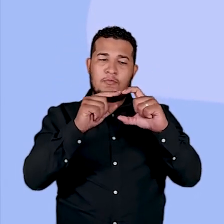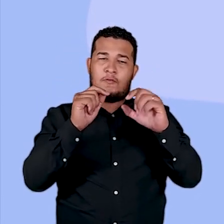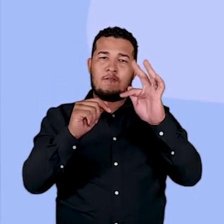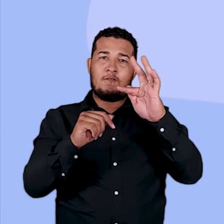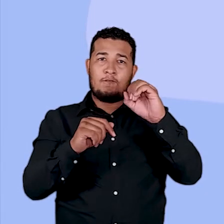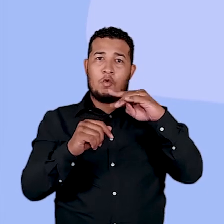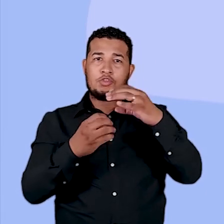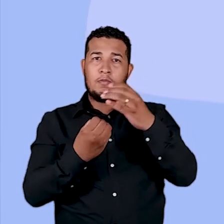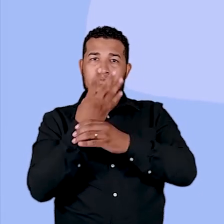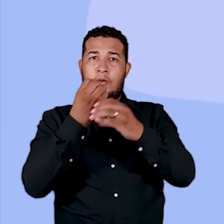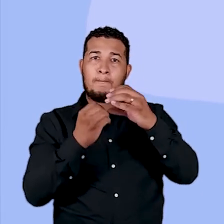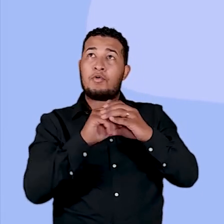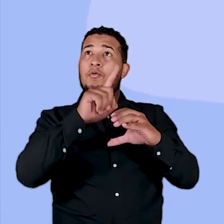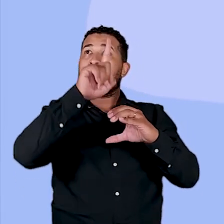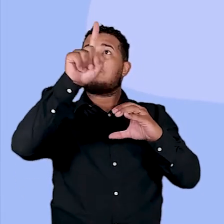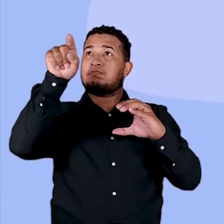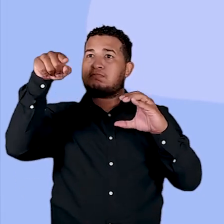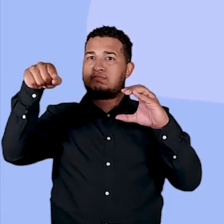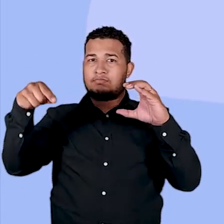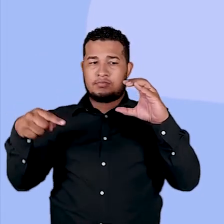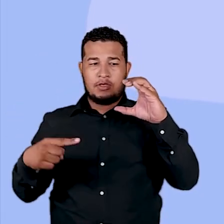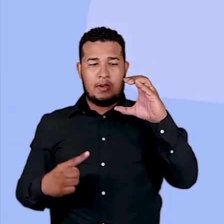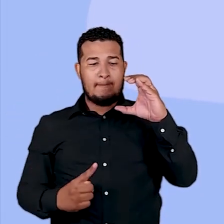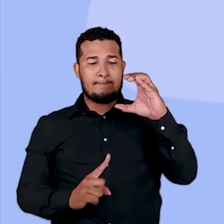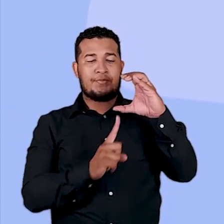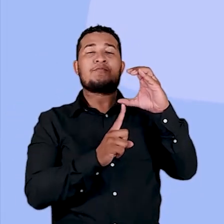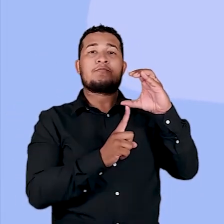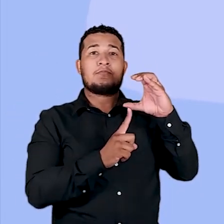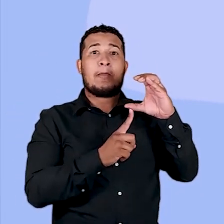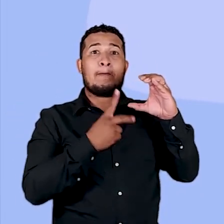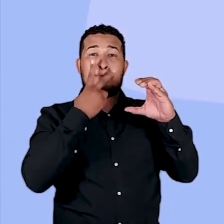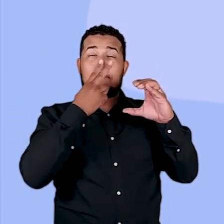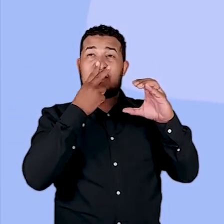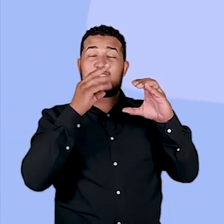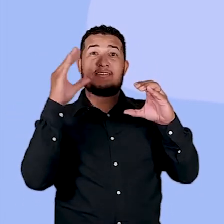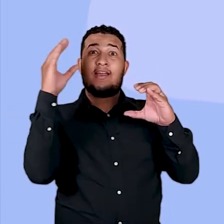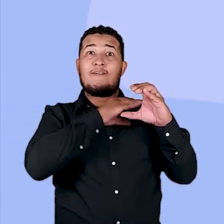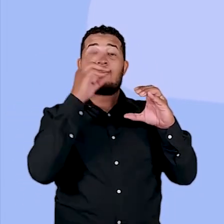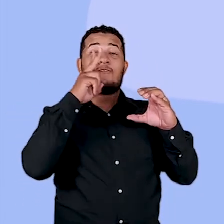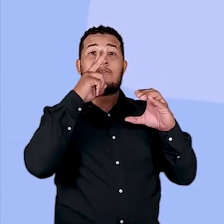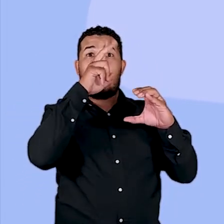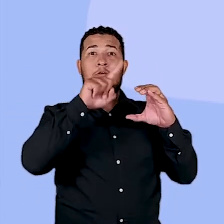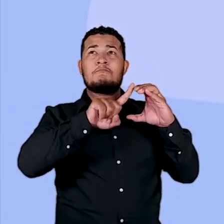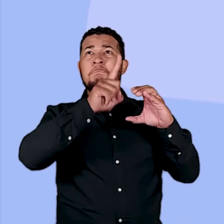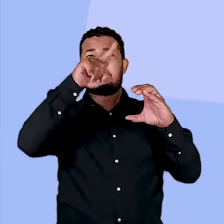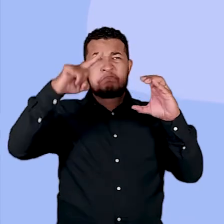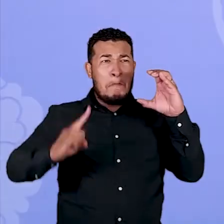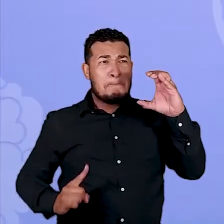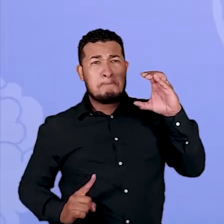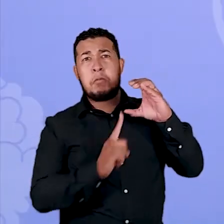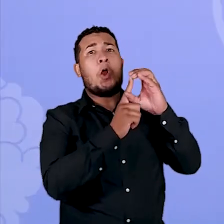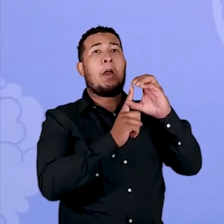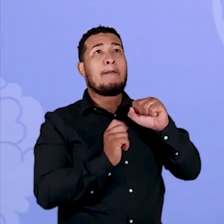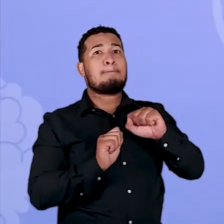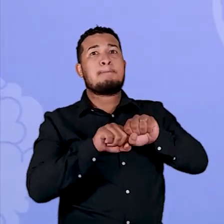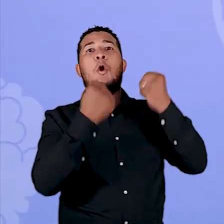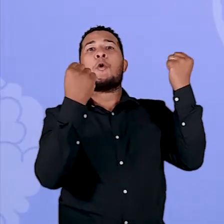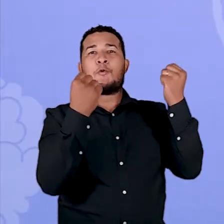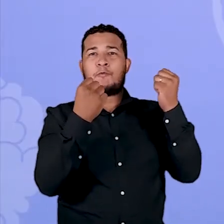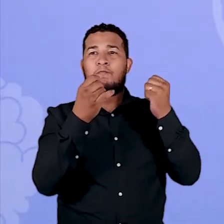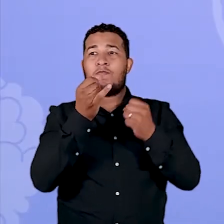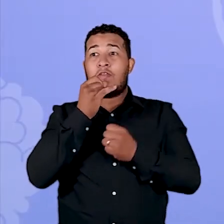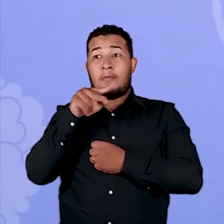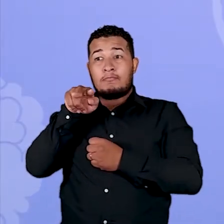gerador, da minha fonte, percorre todo o circuito e volta com uma intensidade muito elevada. Então, quando eu vou lá na